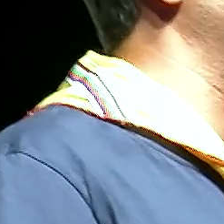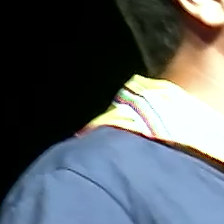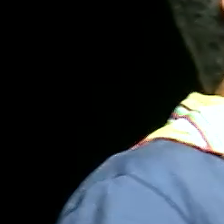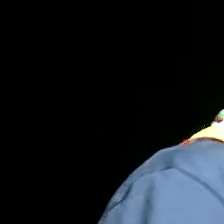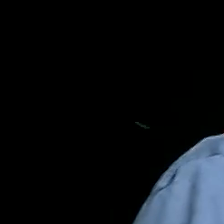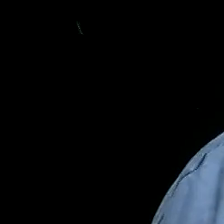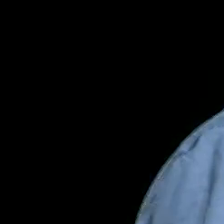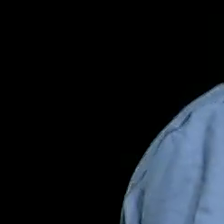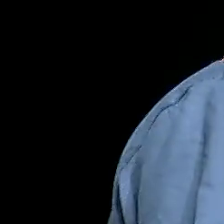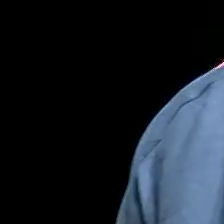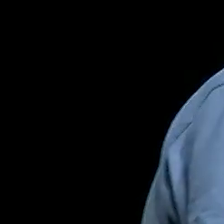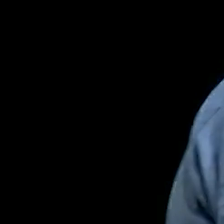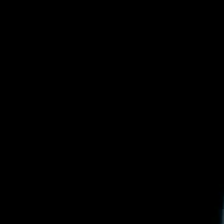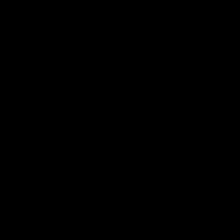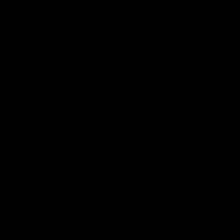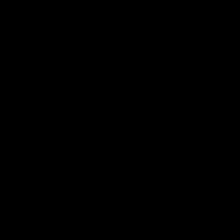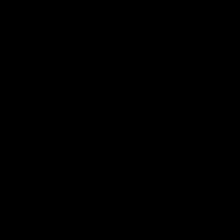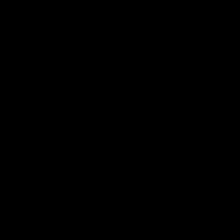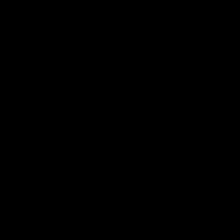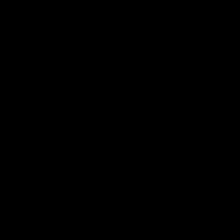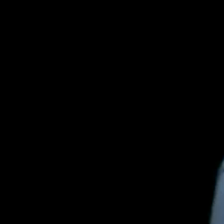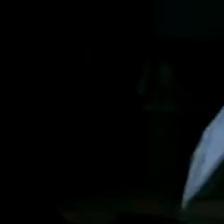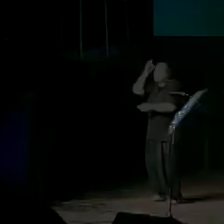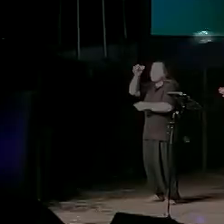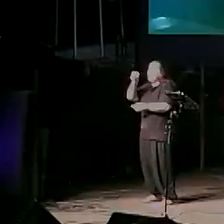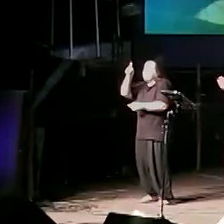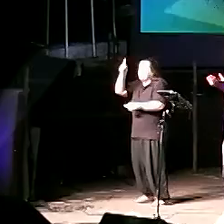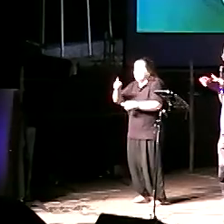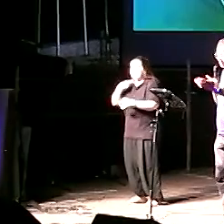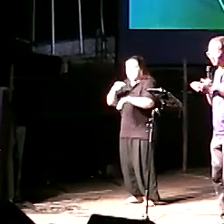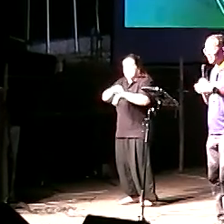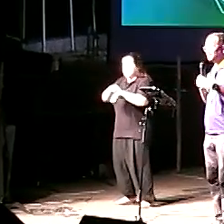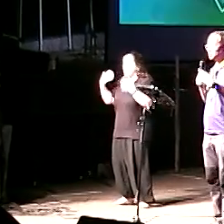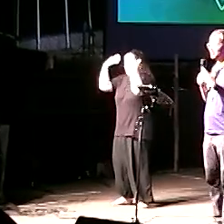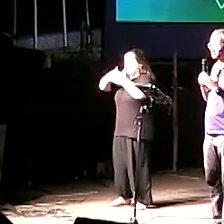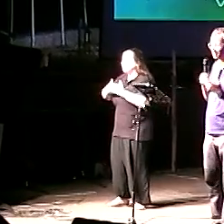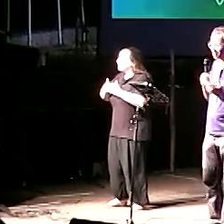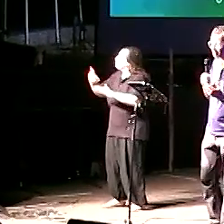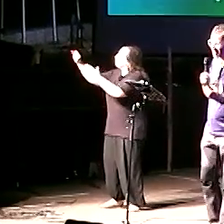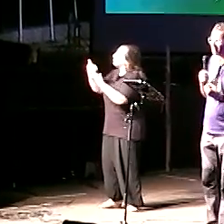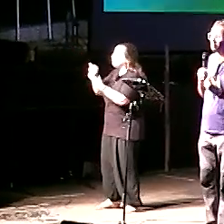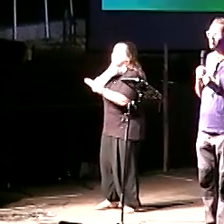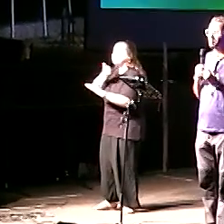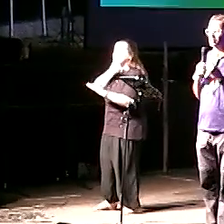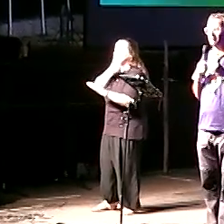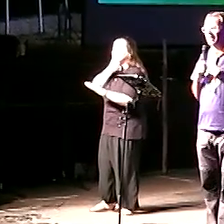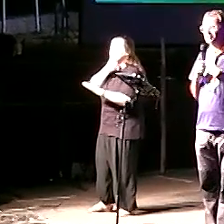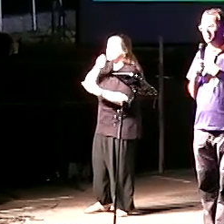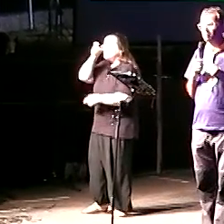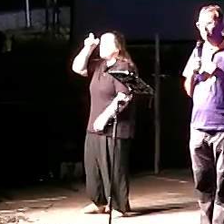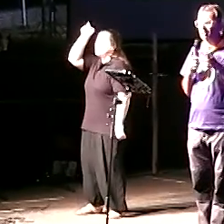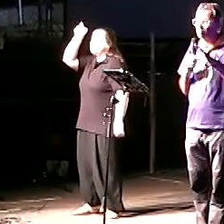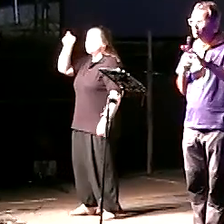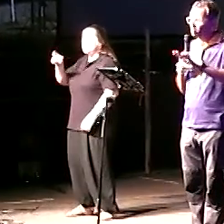vivenciarem esta Aventura de Ferro eu gostaria na meditação desta noite trazer até vós as decisões de um